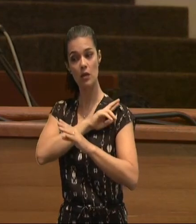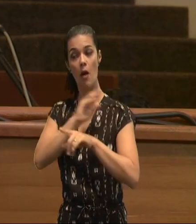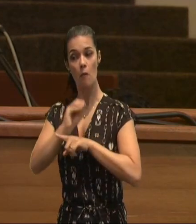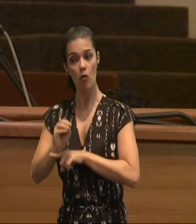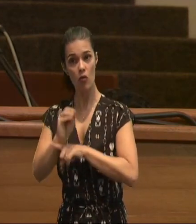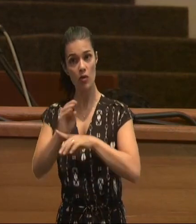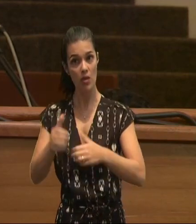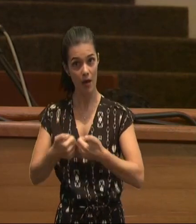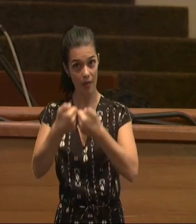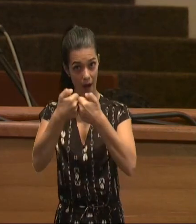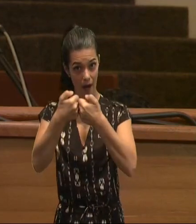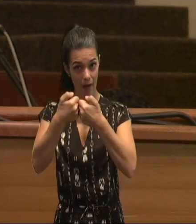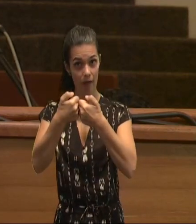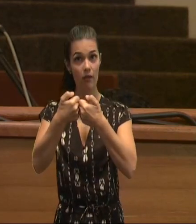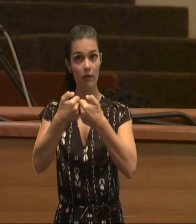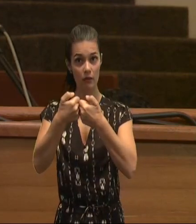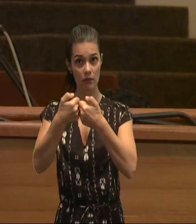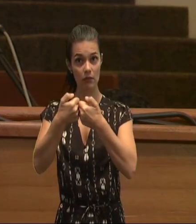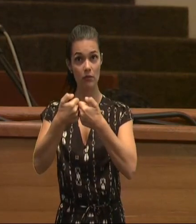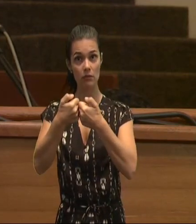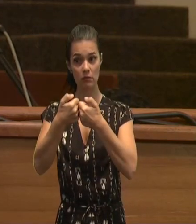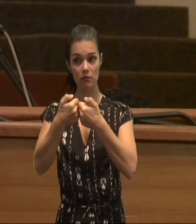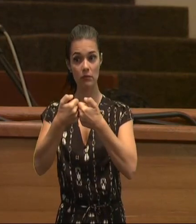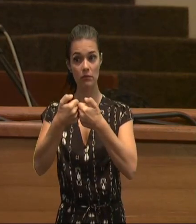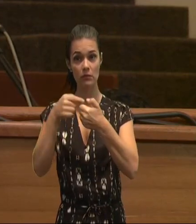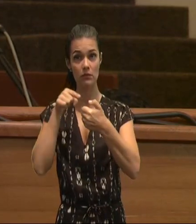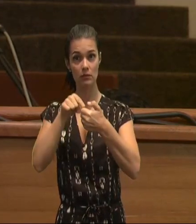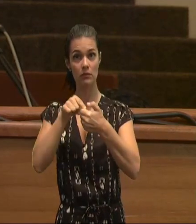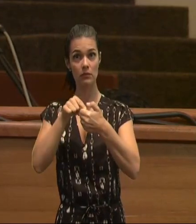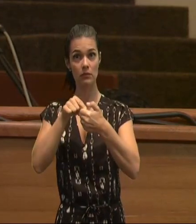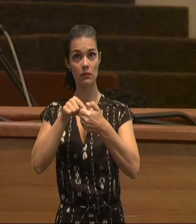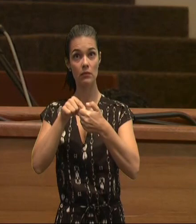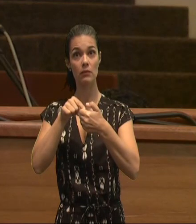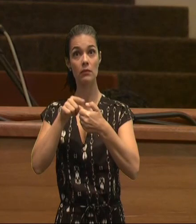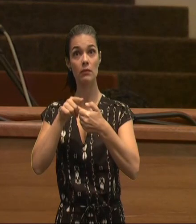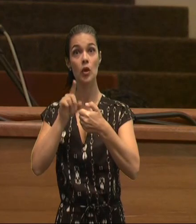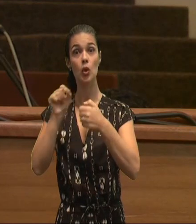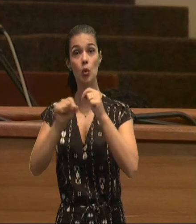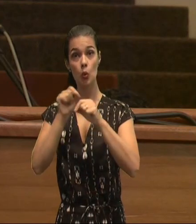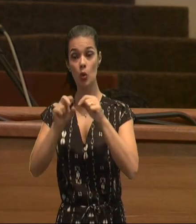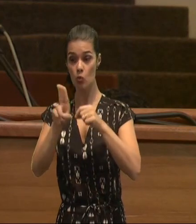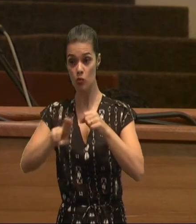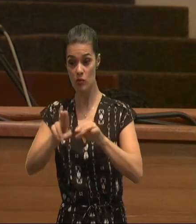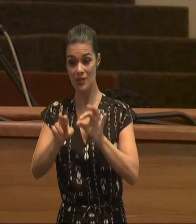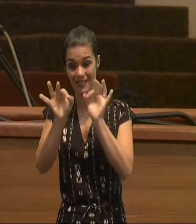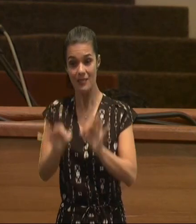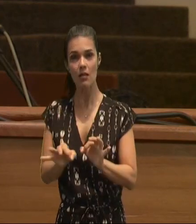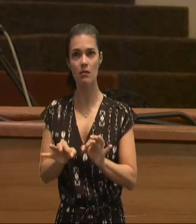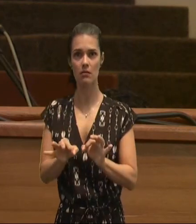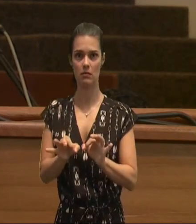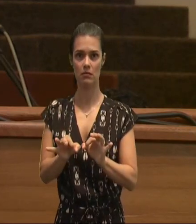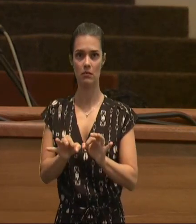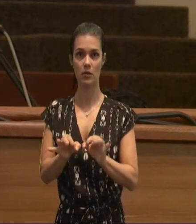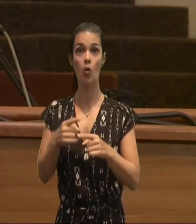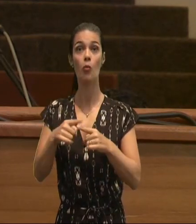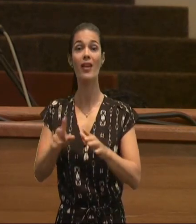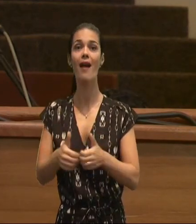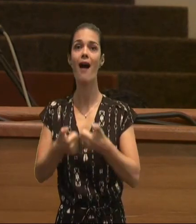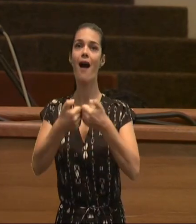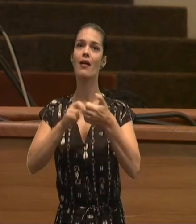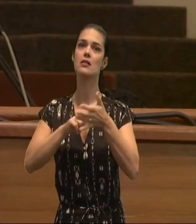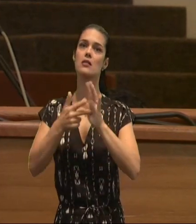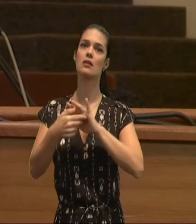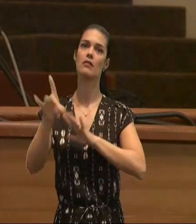e dar à arca realmente o valor pela qual ela foi criada por Deus, como símbolo da presença de